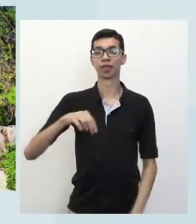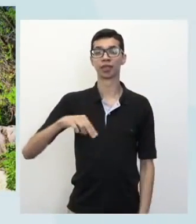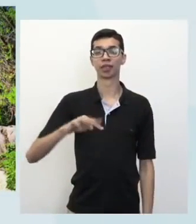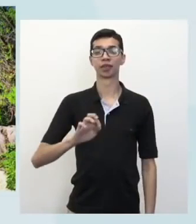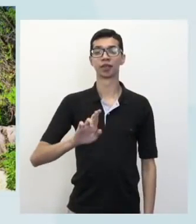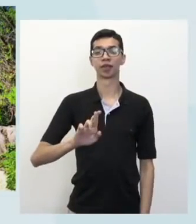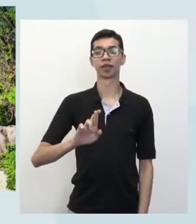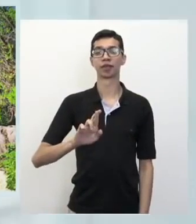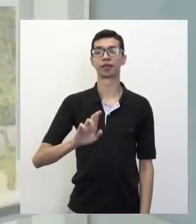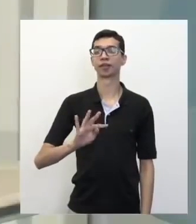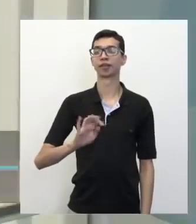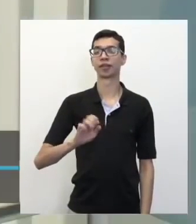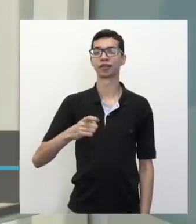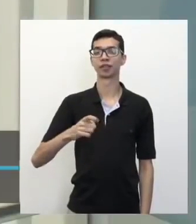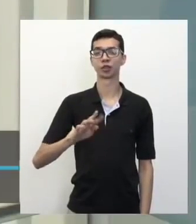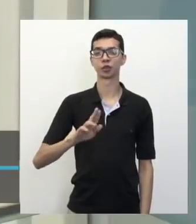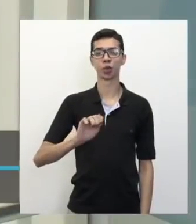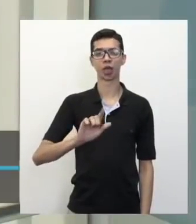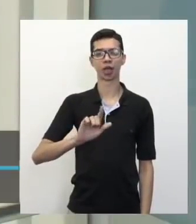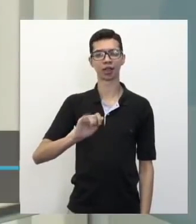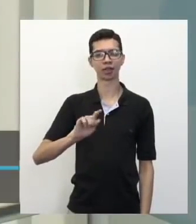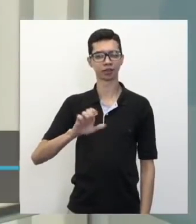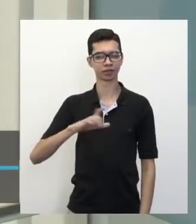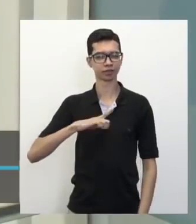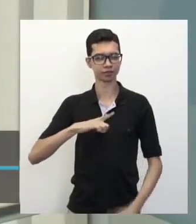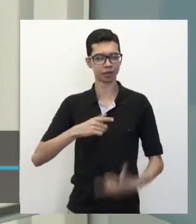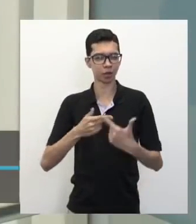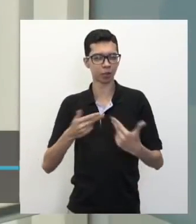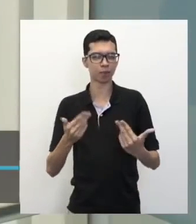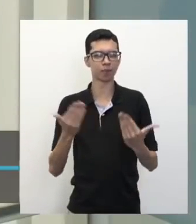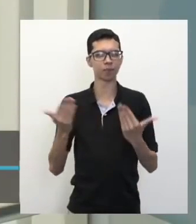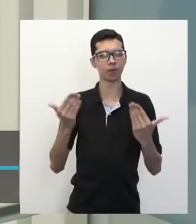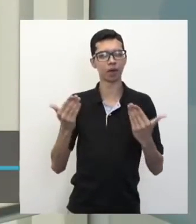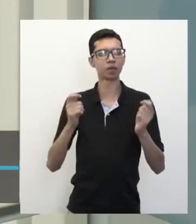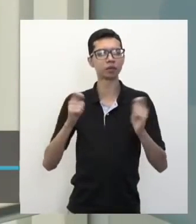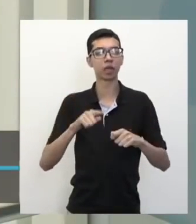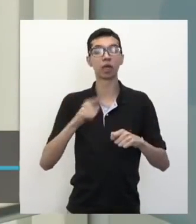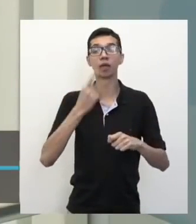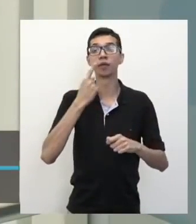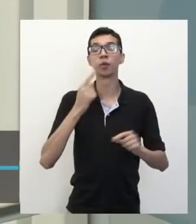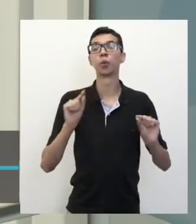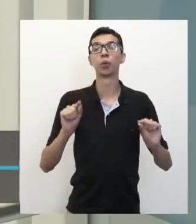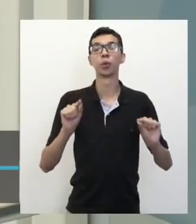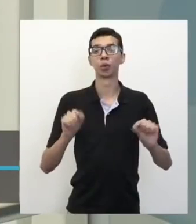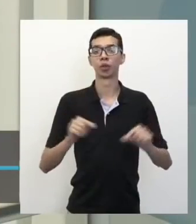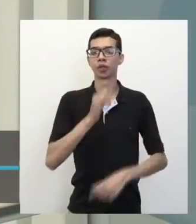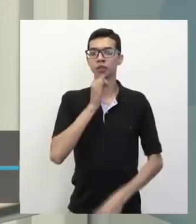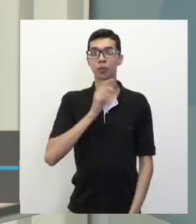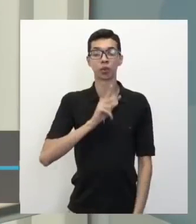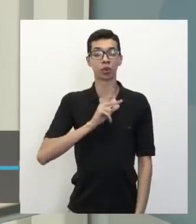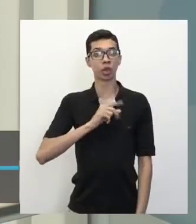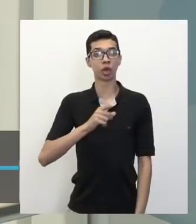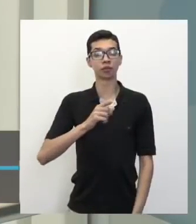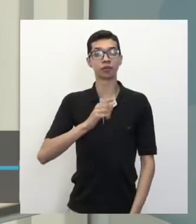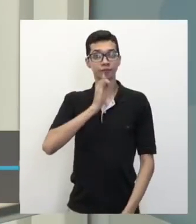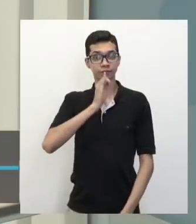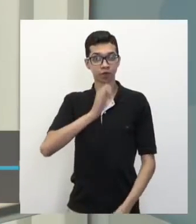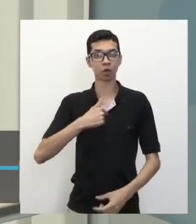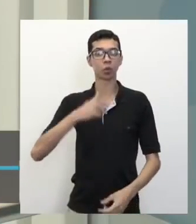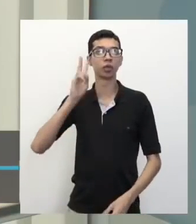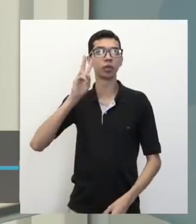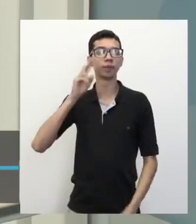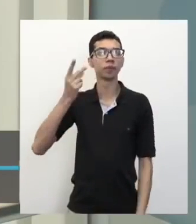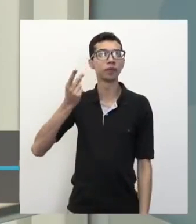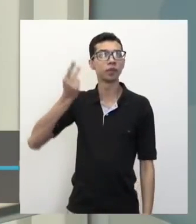sua resposta. Gente, quando a gente fala justificar, assim, coloca algum elemento que você notou aí que, poxa, nossa, quando disse isso eu lembrei de tal coisa.